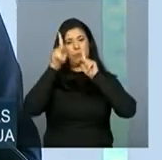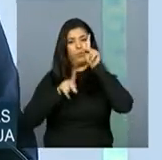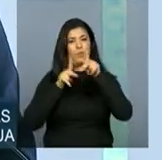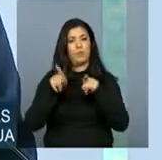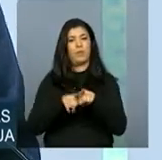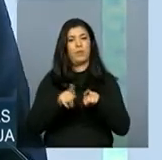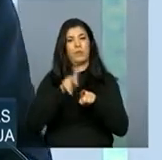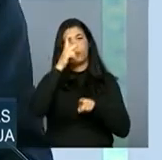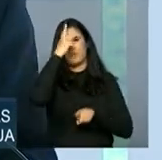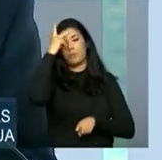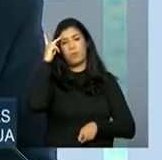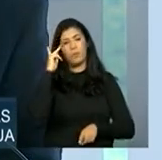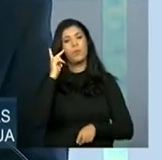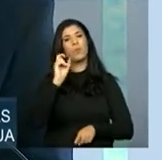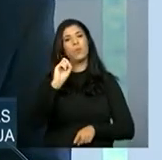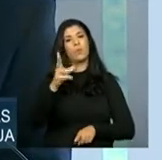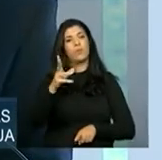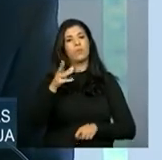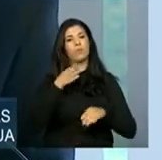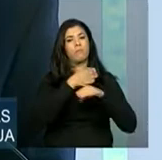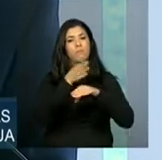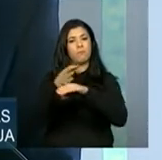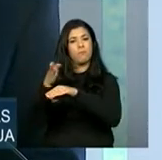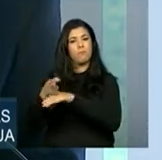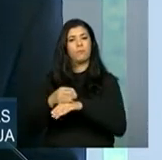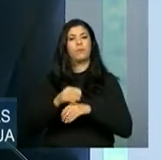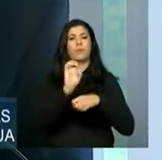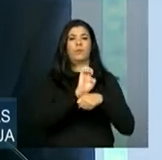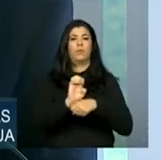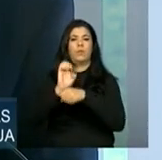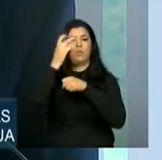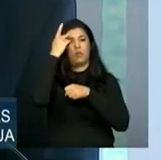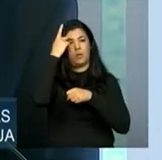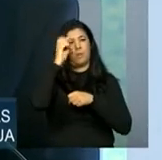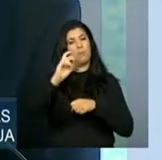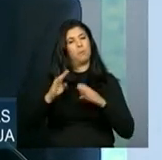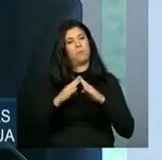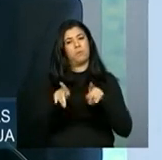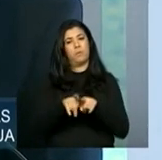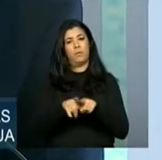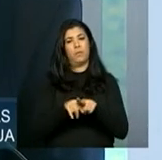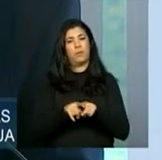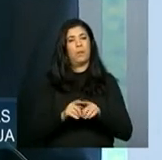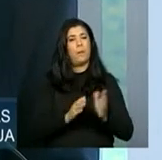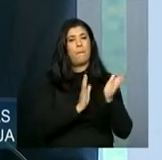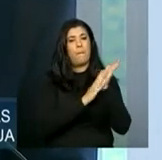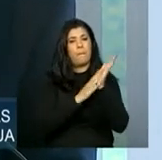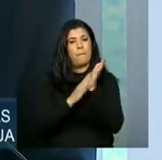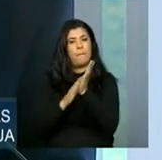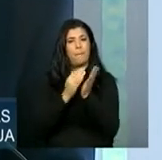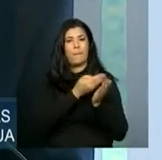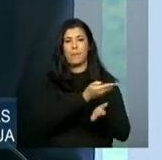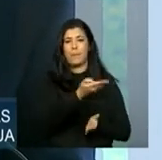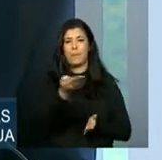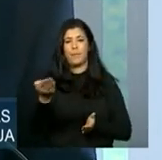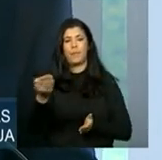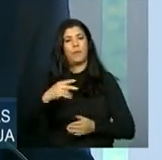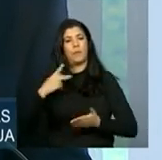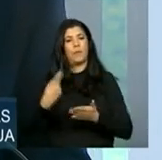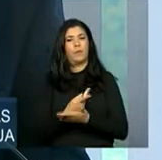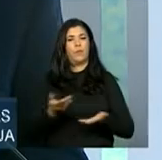ou para aqueles que vivem ou transitam pelo Estado de São Paulo quero parabenizar a todos por esse momento e um momento